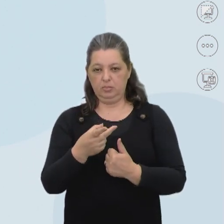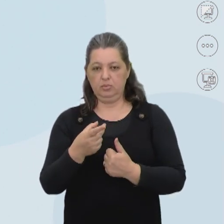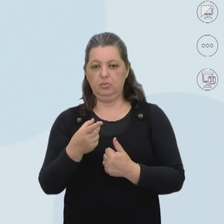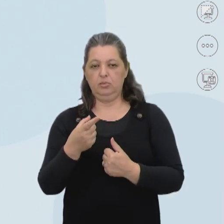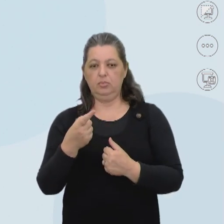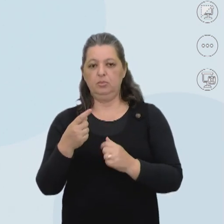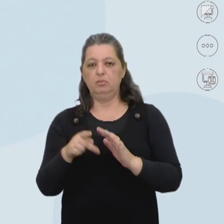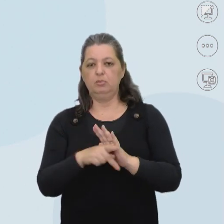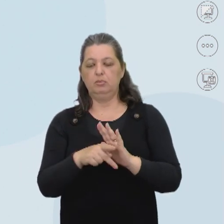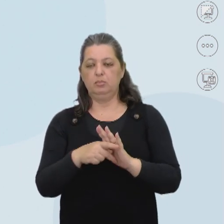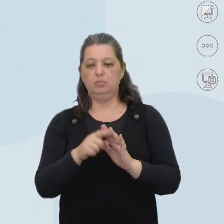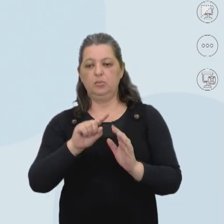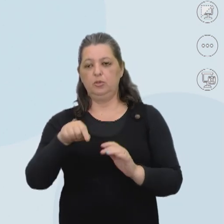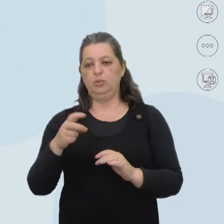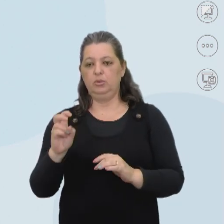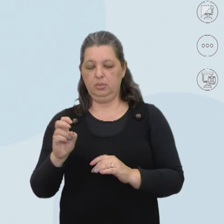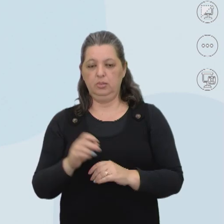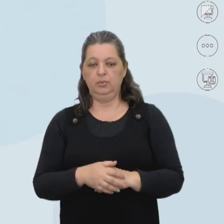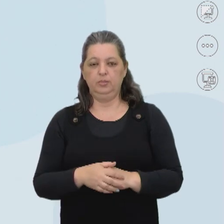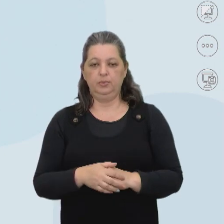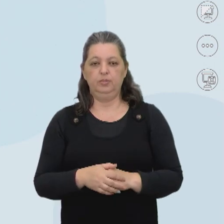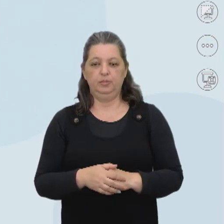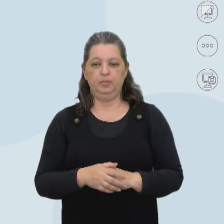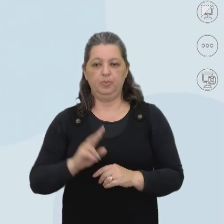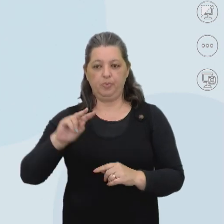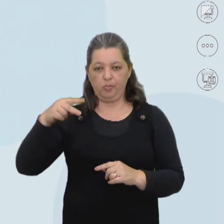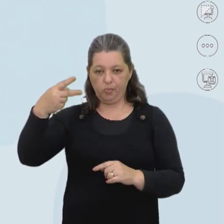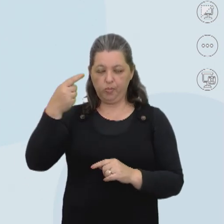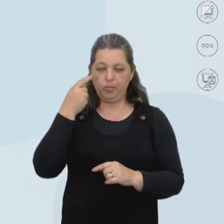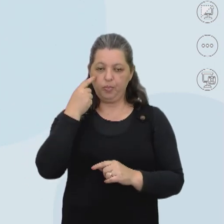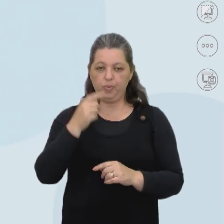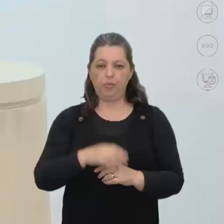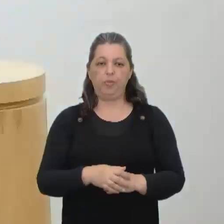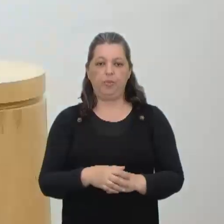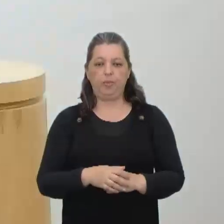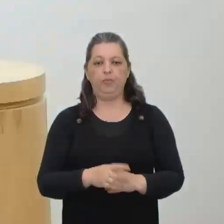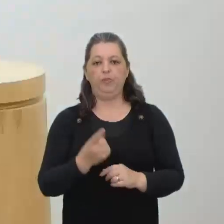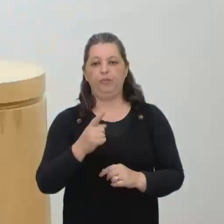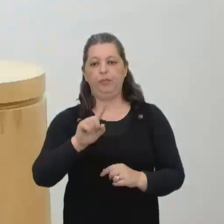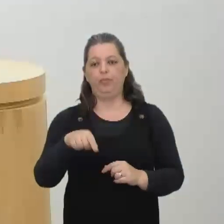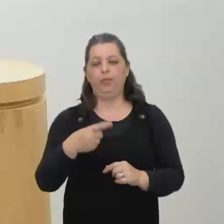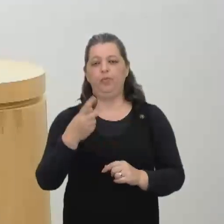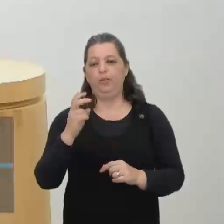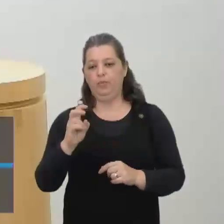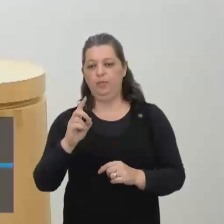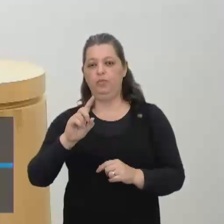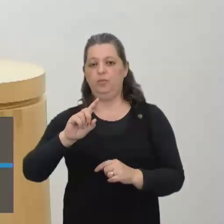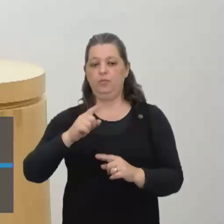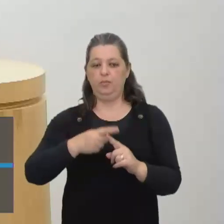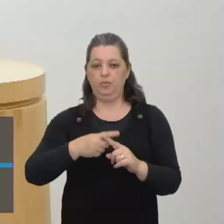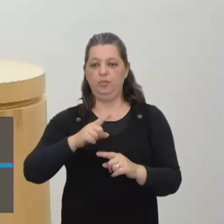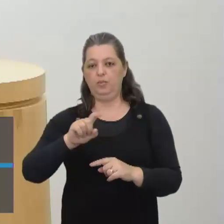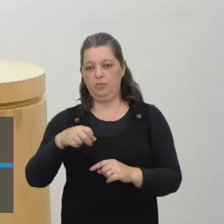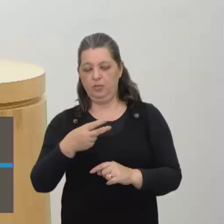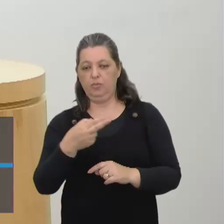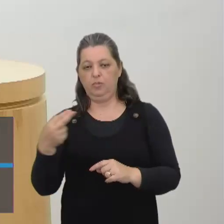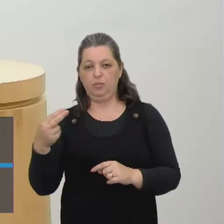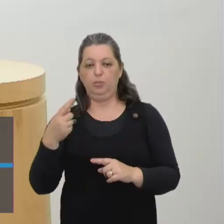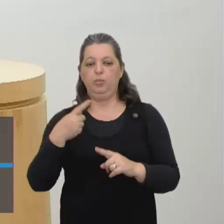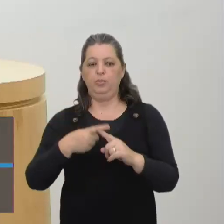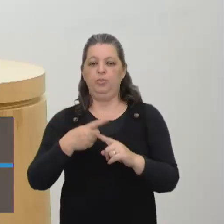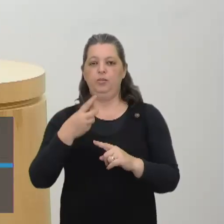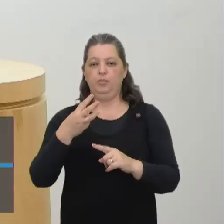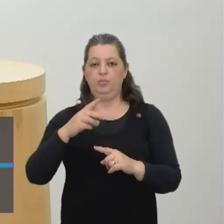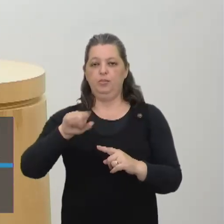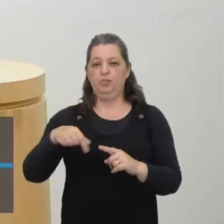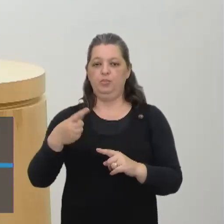vou pôr 1,5. E aí, vou levar ao quadrado. Então, tem que fazer 1,5 vezes 1,5, seu resultado, vezes 3,14.